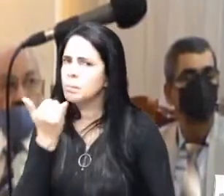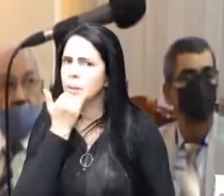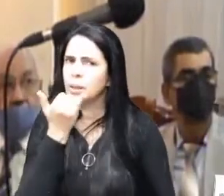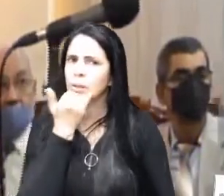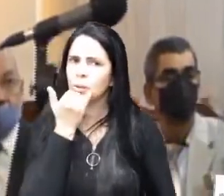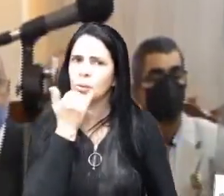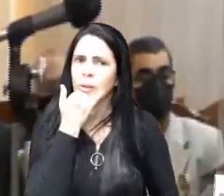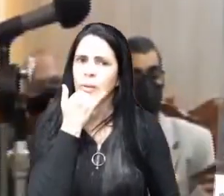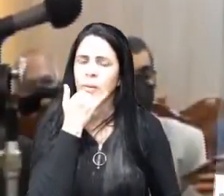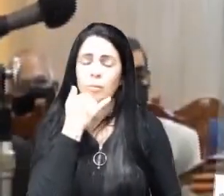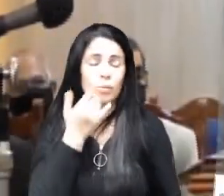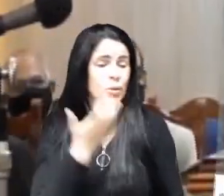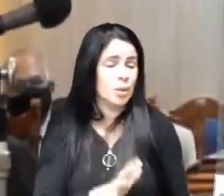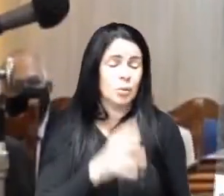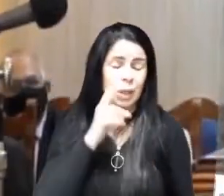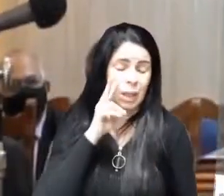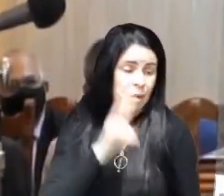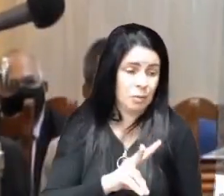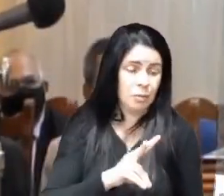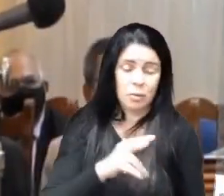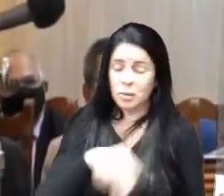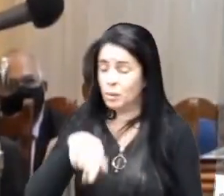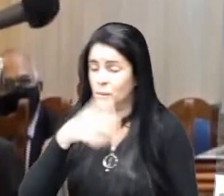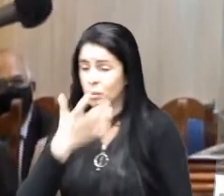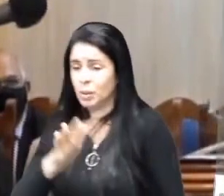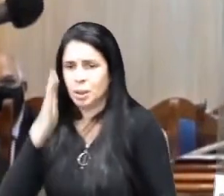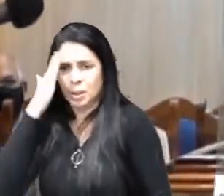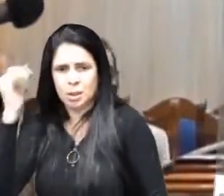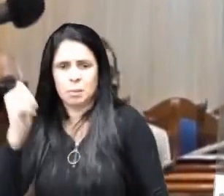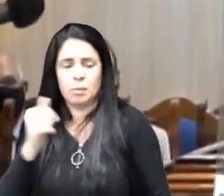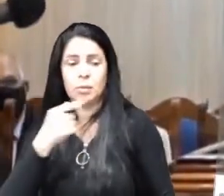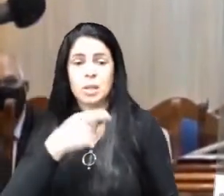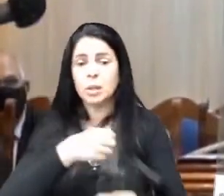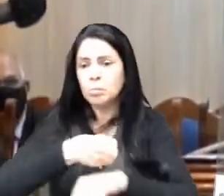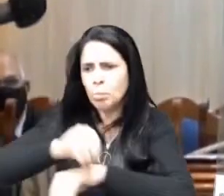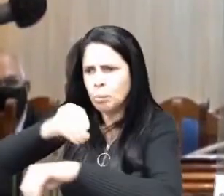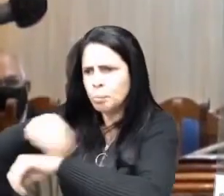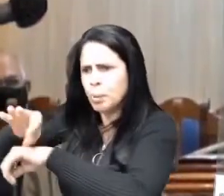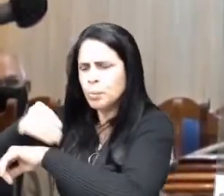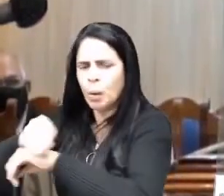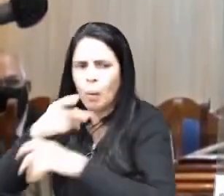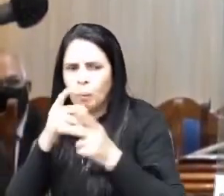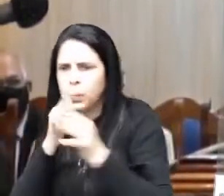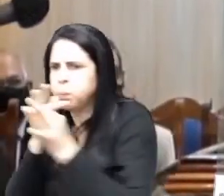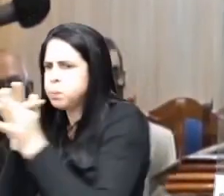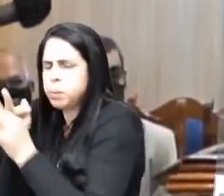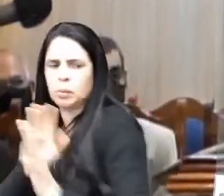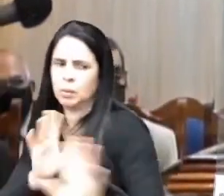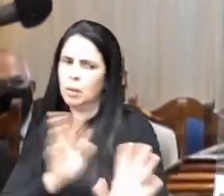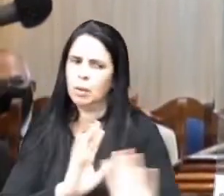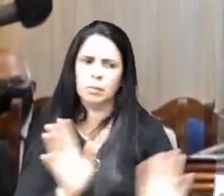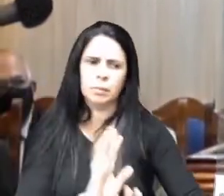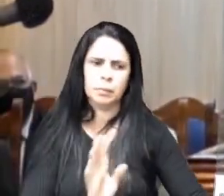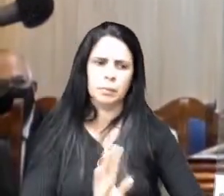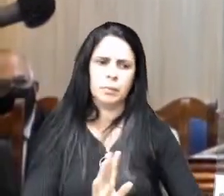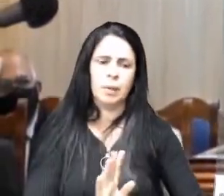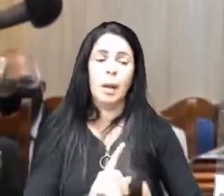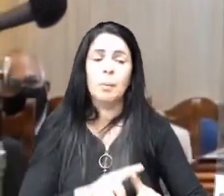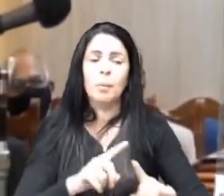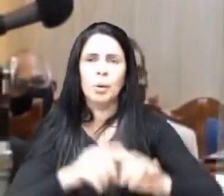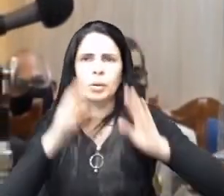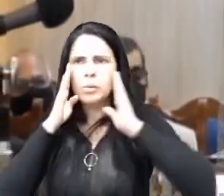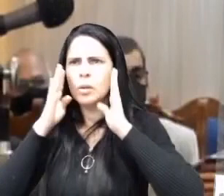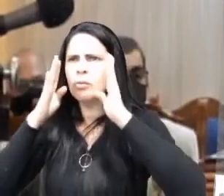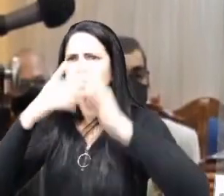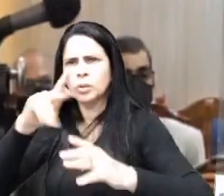você não quer nem ver, você não quer nem saber, você não publica, você não escandaliza, porque o seu foco é a vinda